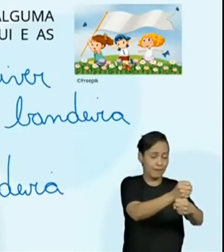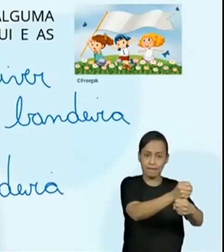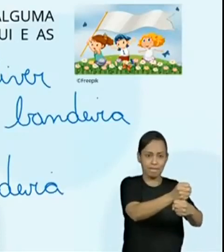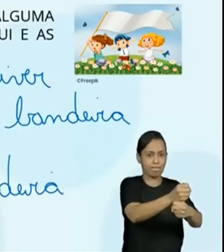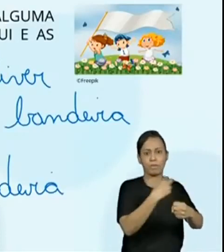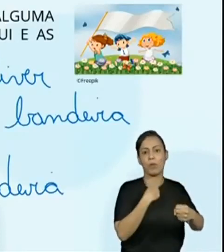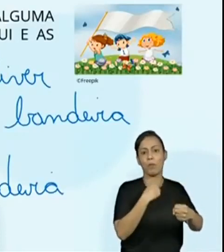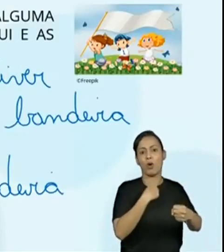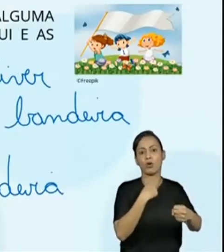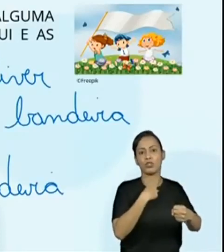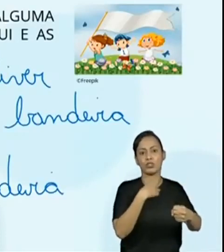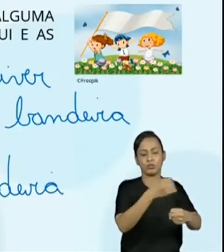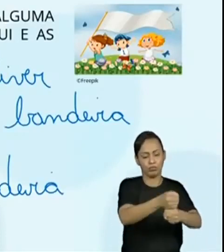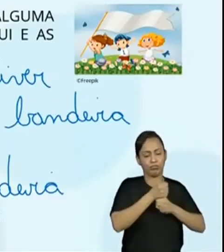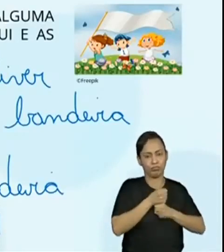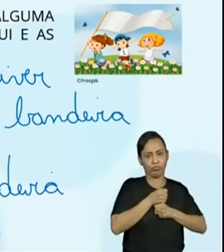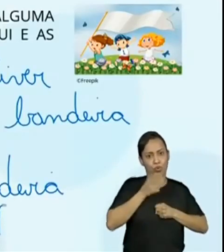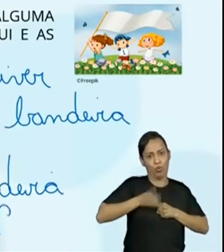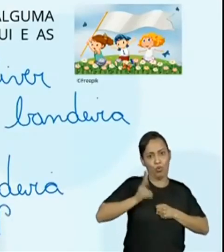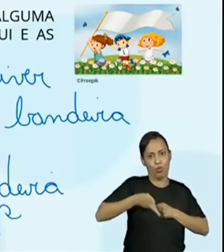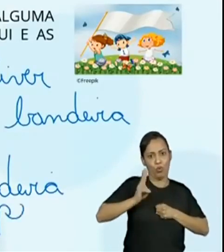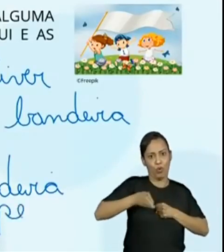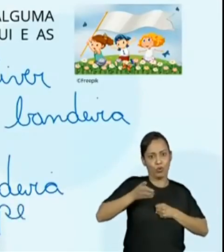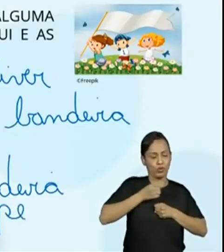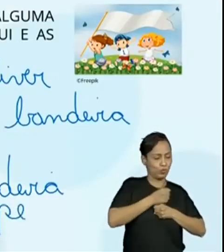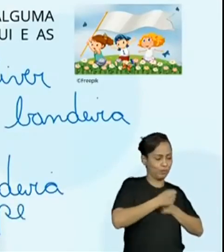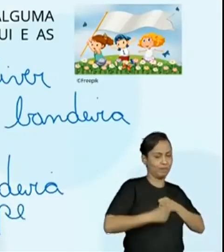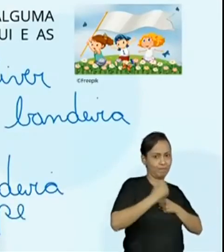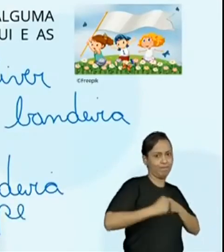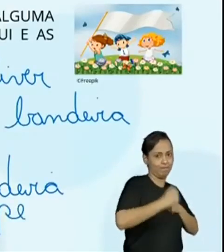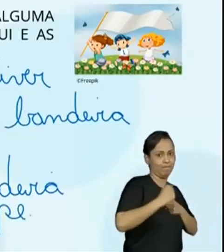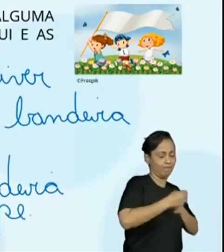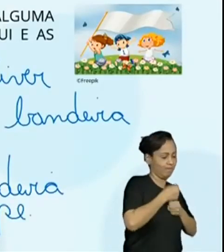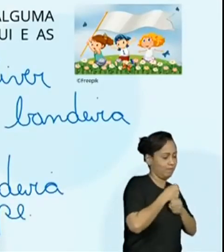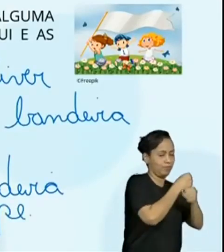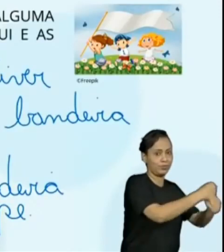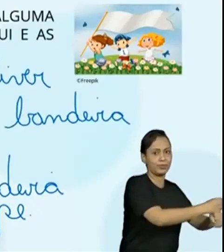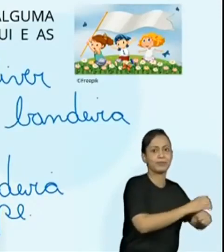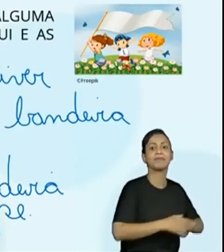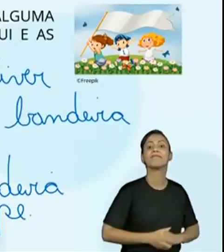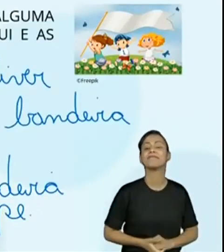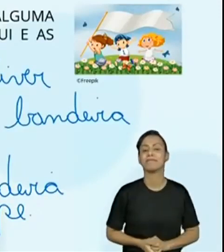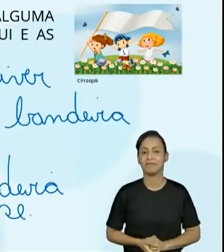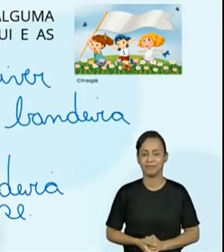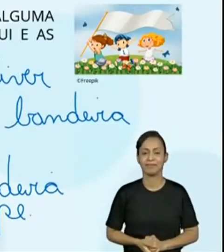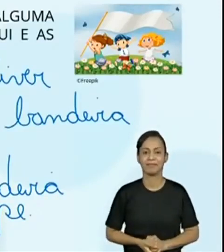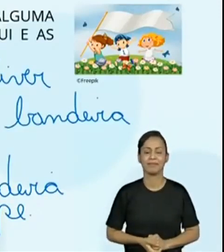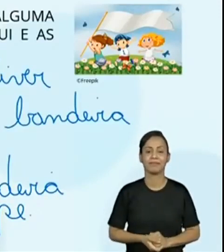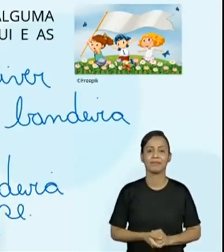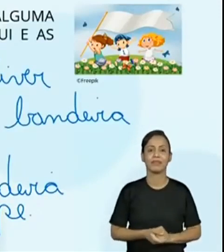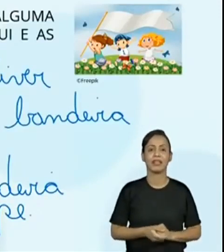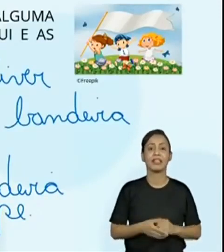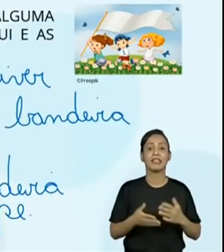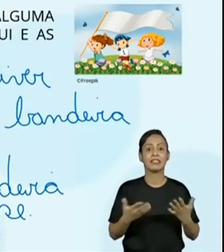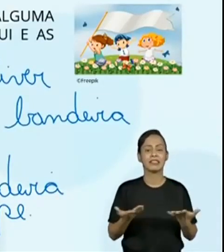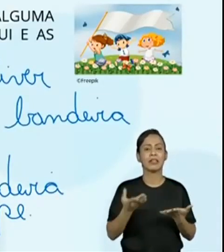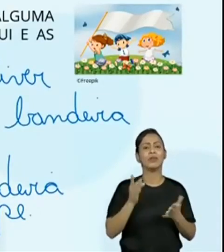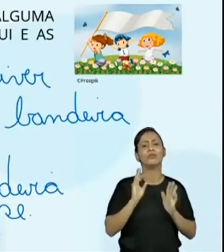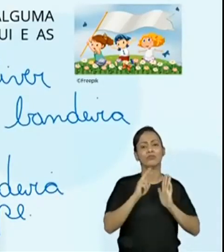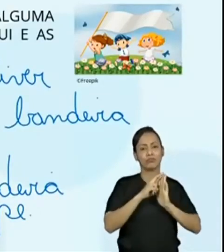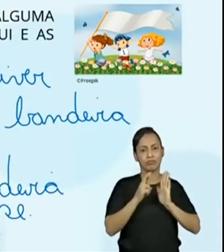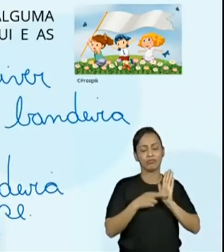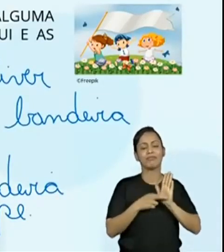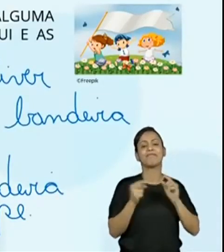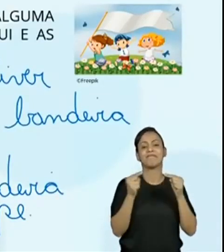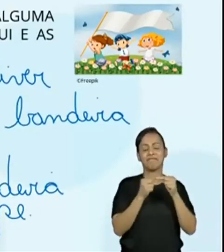Mais alguma contribuição? Estão falando... Aí falaram de atravessar o campo adversário com a bandeira, que já faz parte, isso, né? Já do faz parte. Da